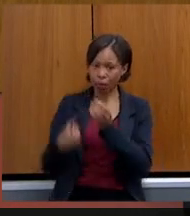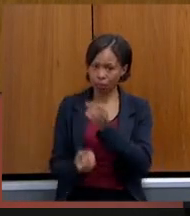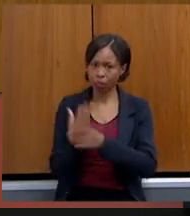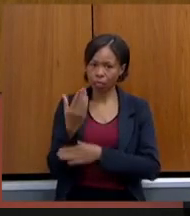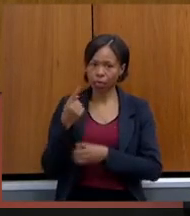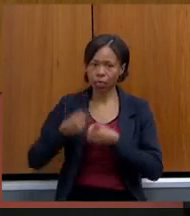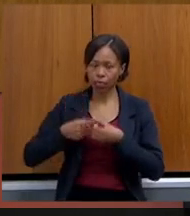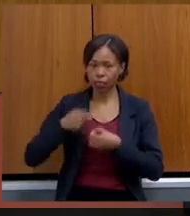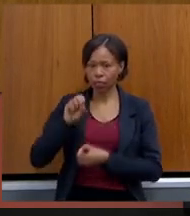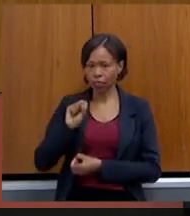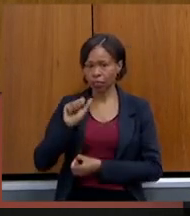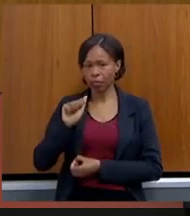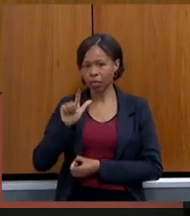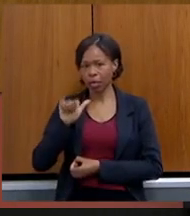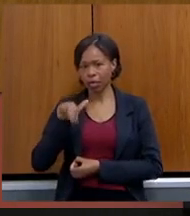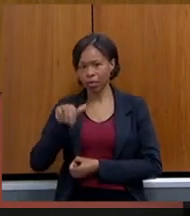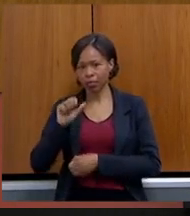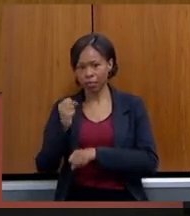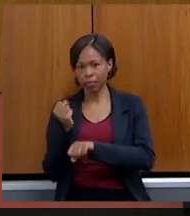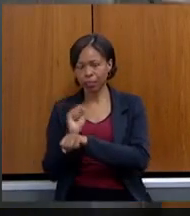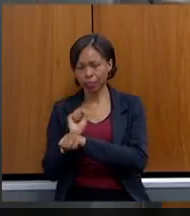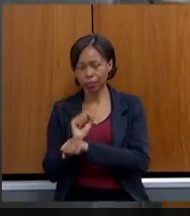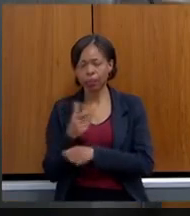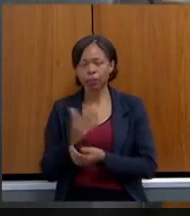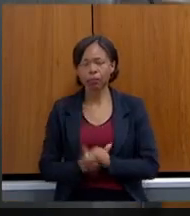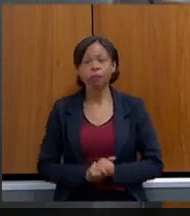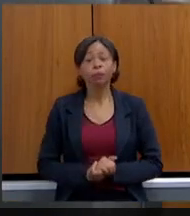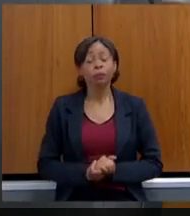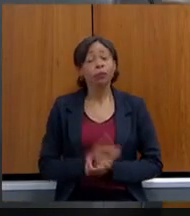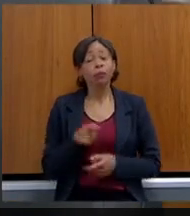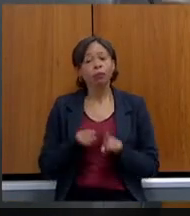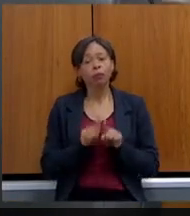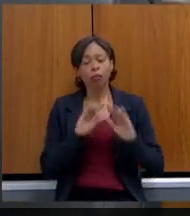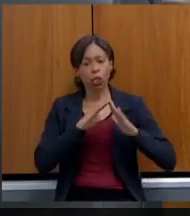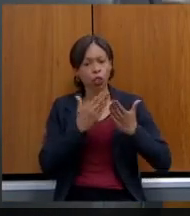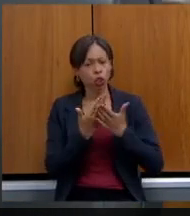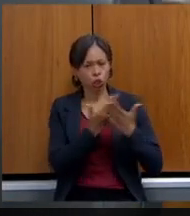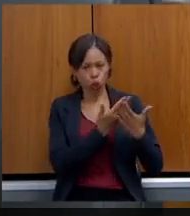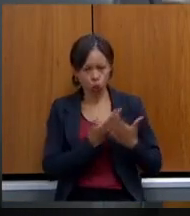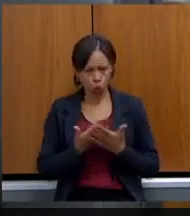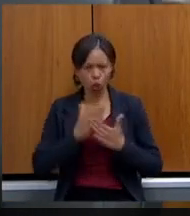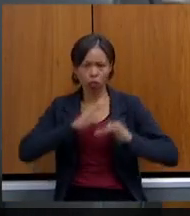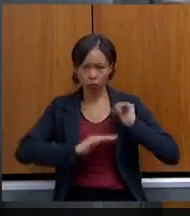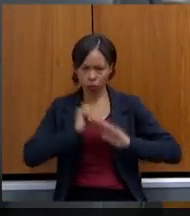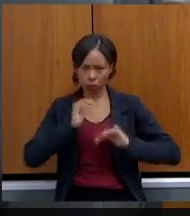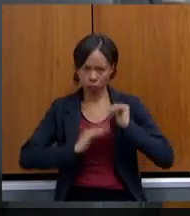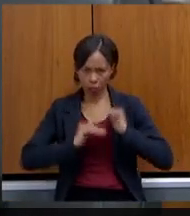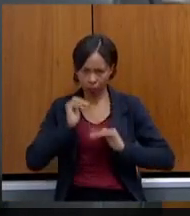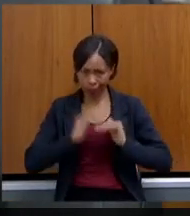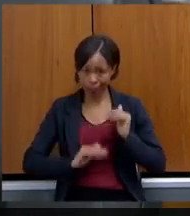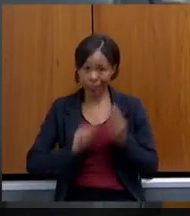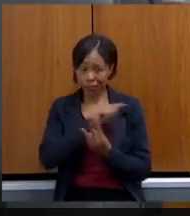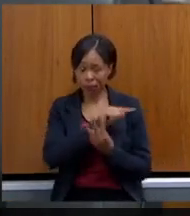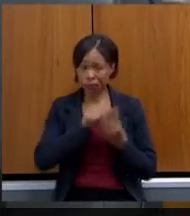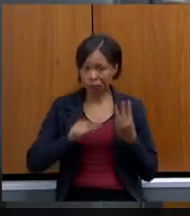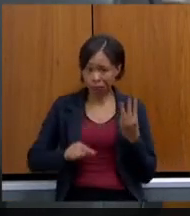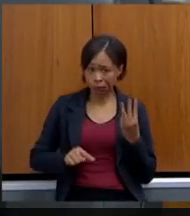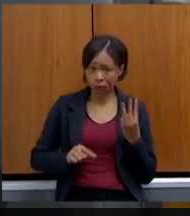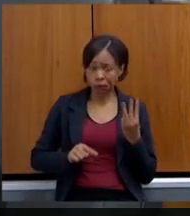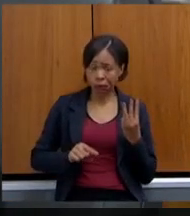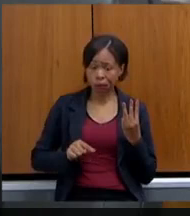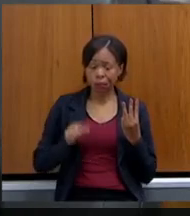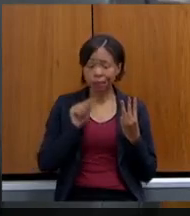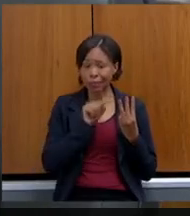Salina era um compromisso nosso em relação às escolas técnicas Brasil profissionalizado os nossos três elefantes brancos